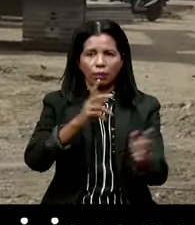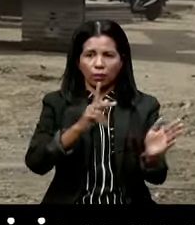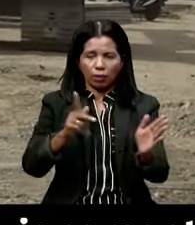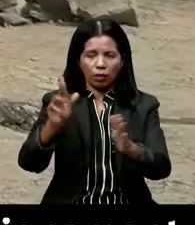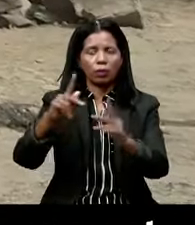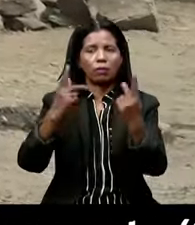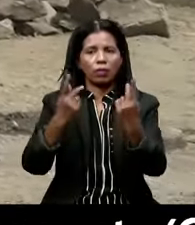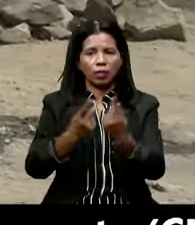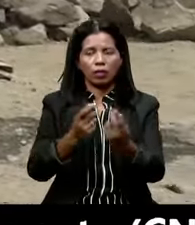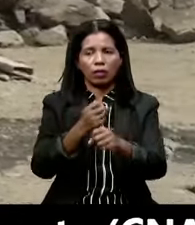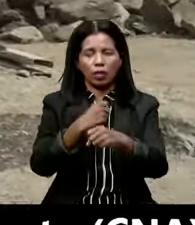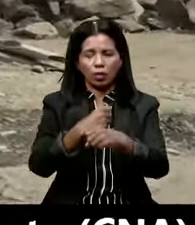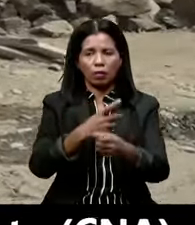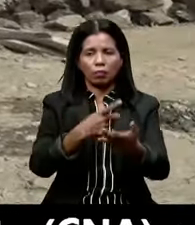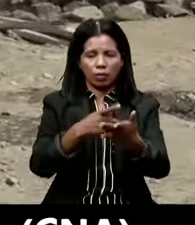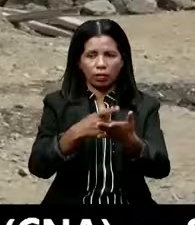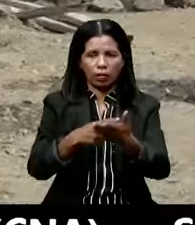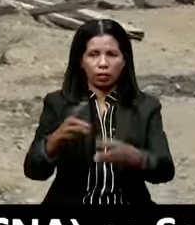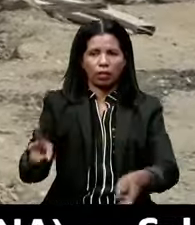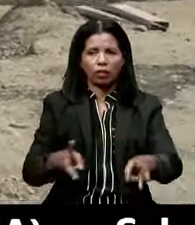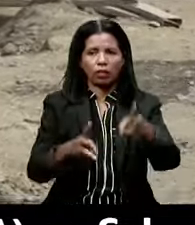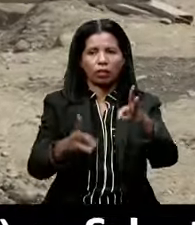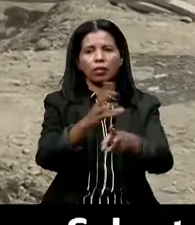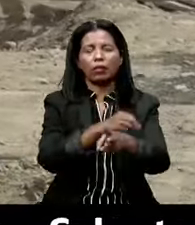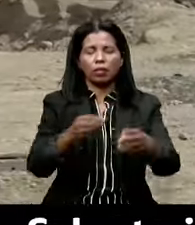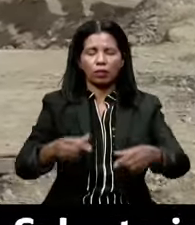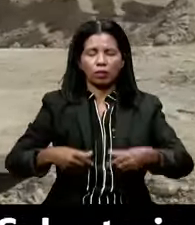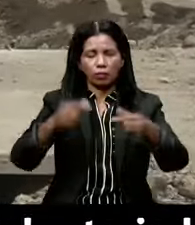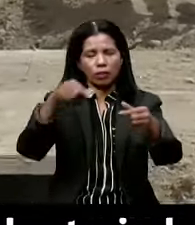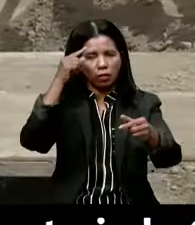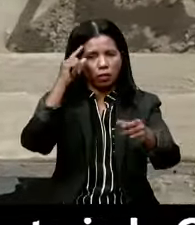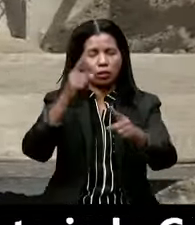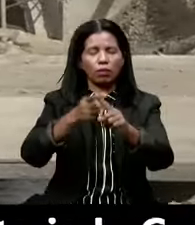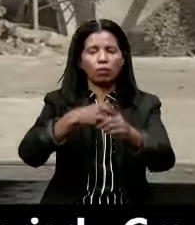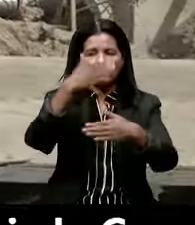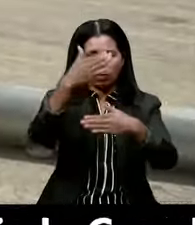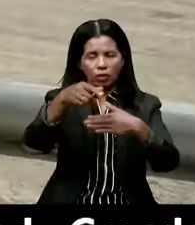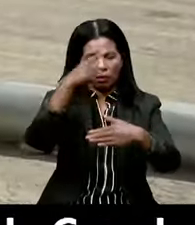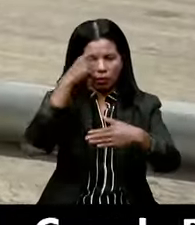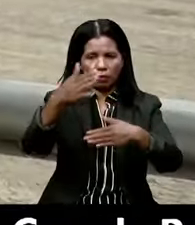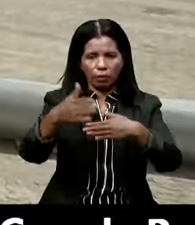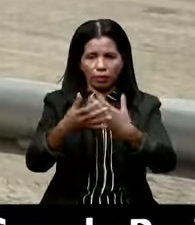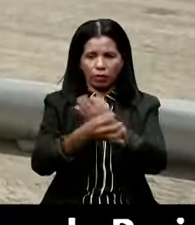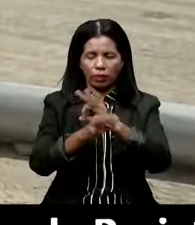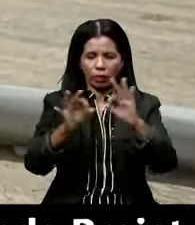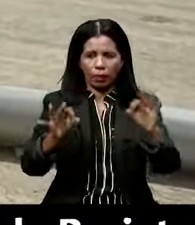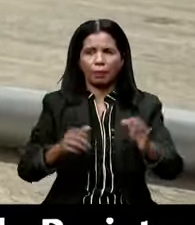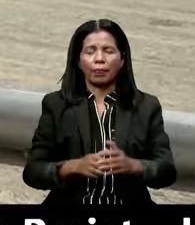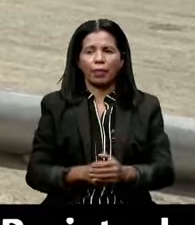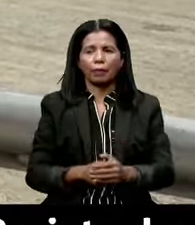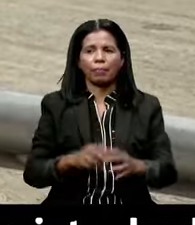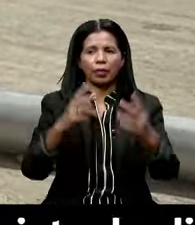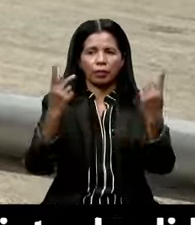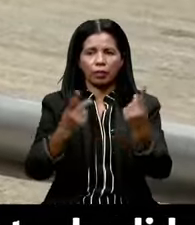neve toma conta para o projeto alargamento estrada refere, se entrega para o governo e Fulan Oin, também besse crematauna. Supervisor